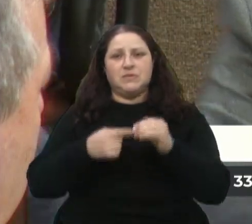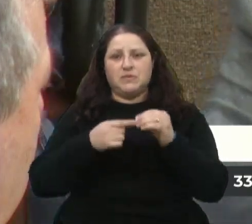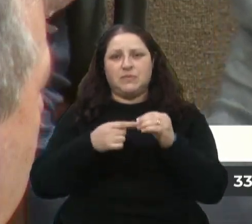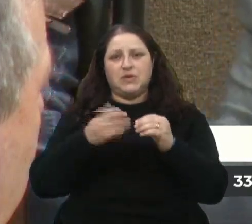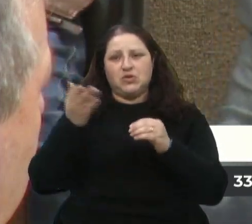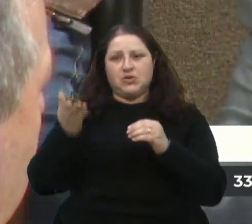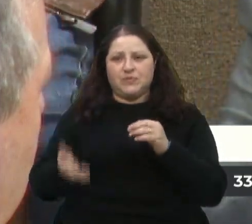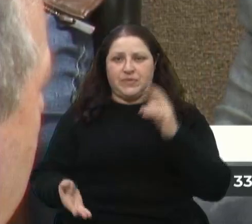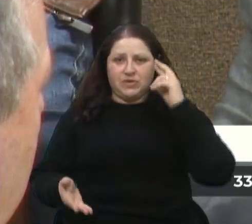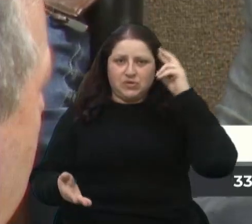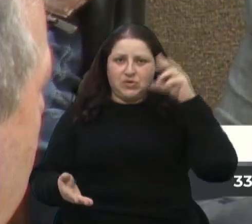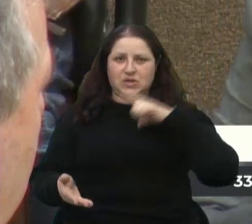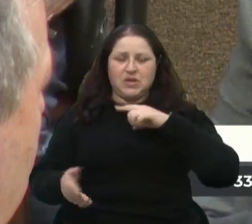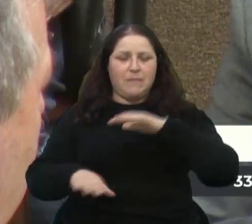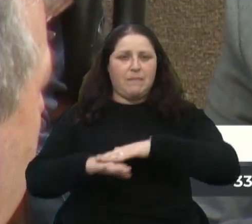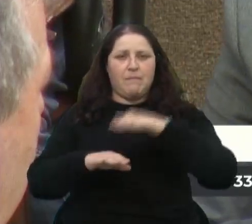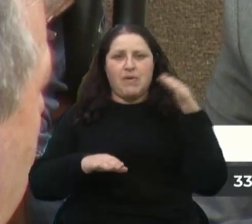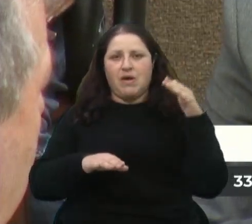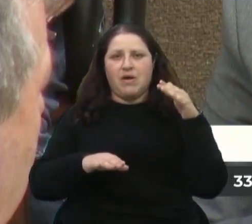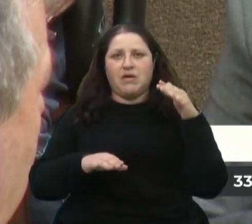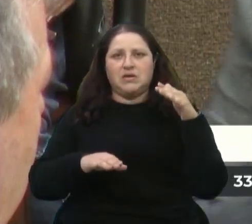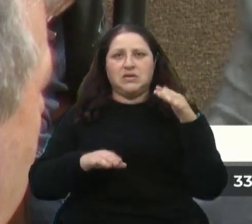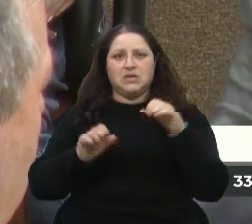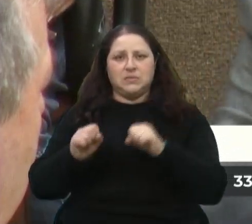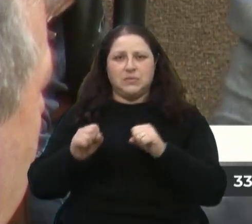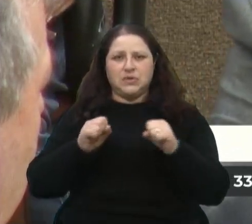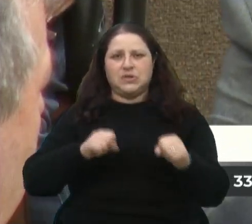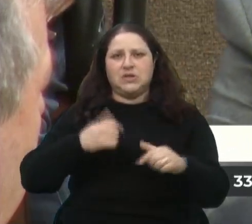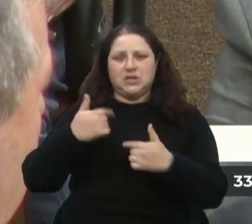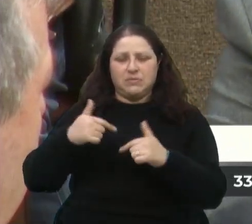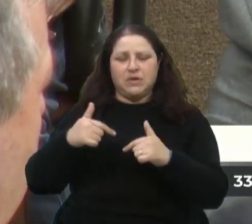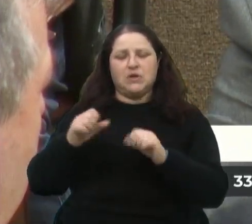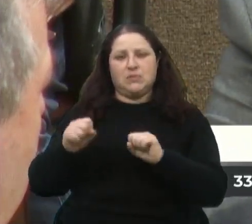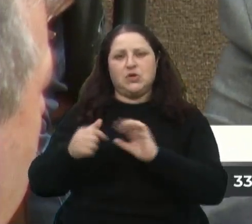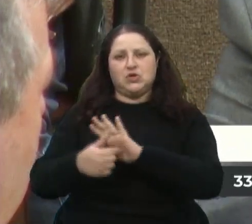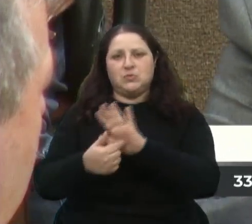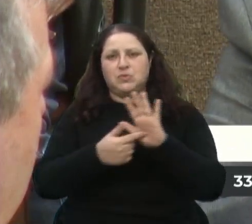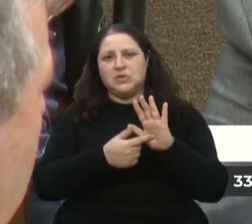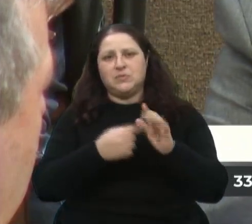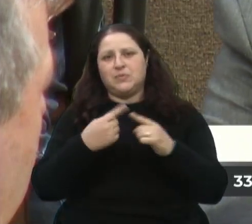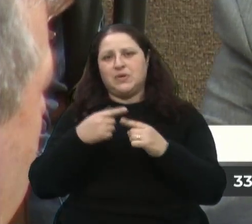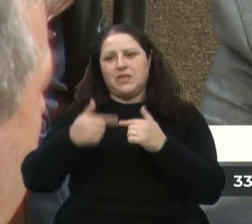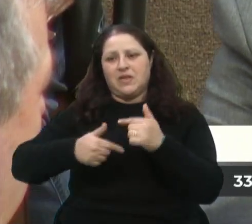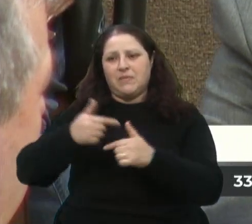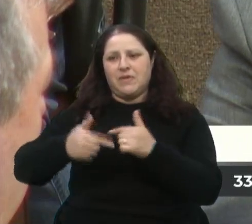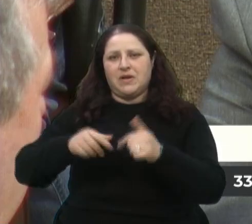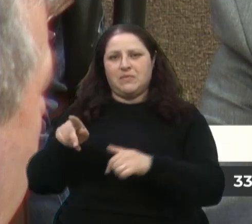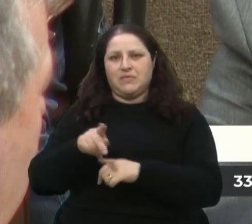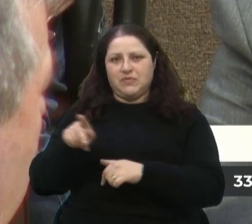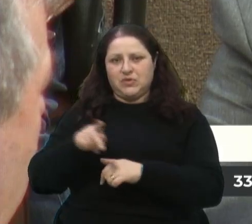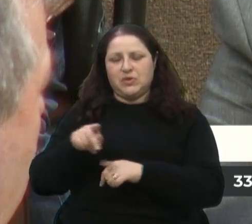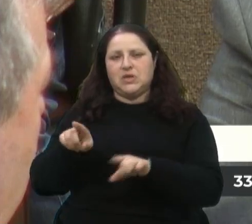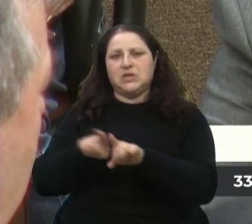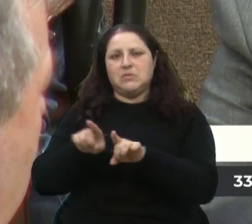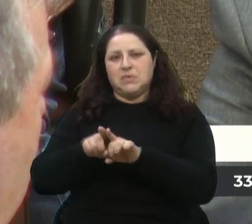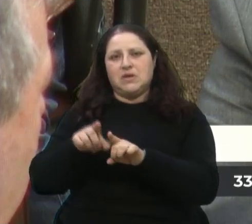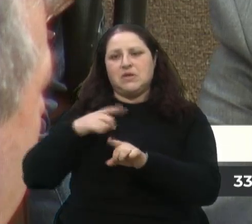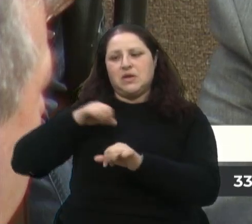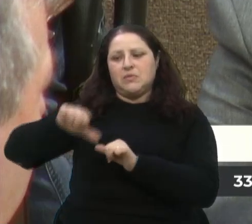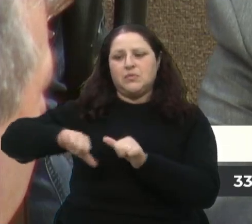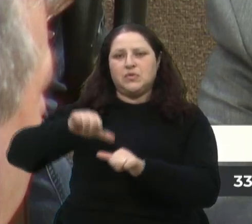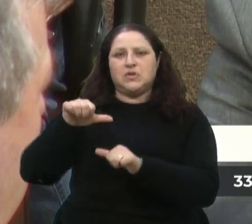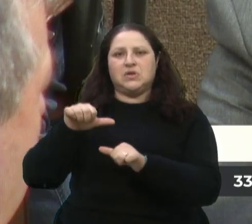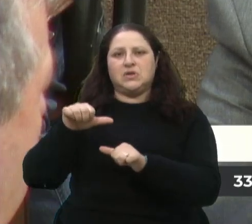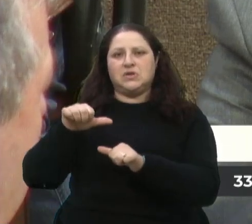senhora, que tem muito mais anuência de poder explicitar por ser professora, de também uma mudança daqui a